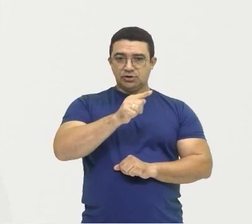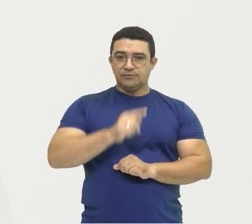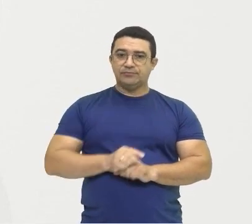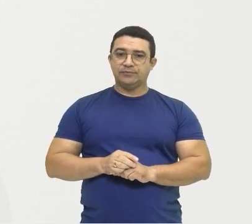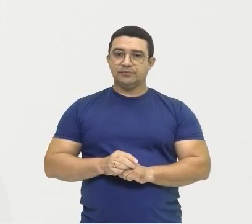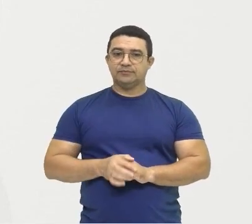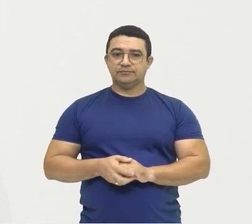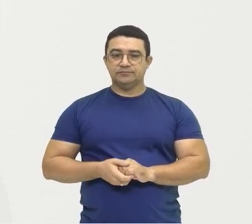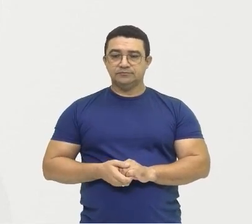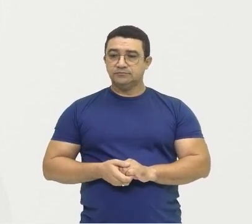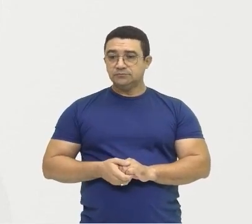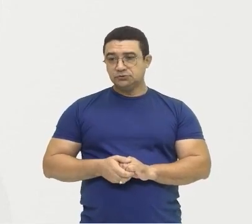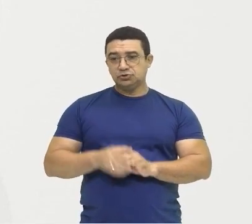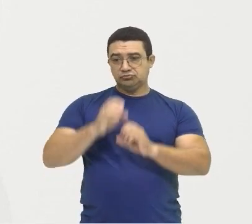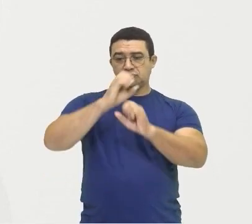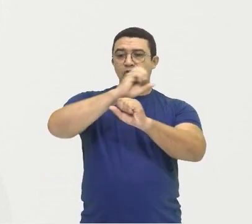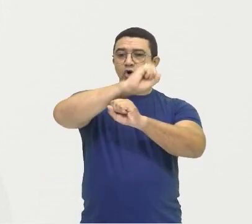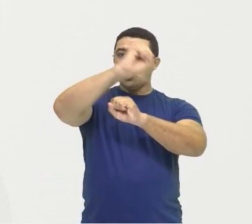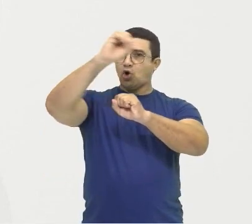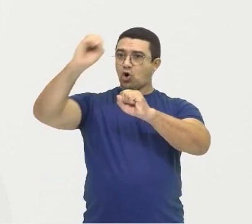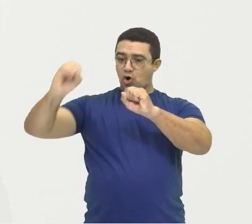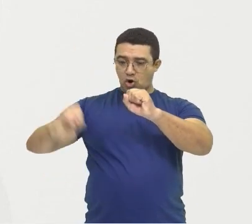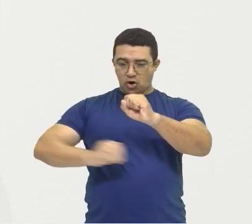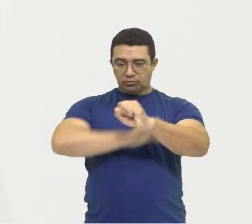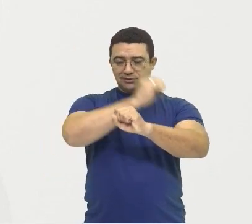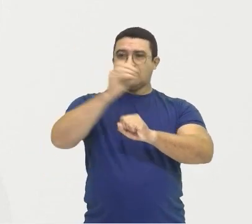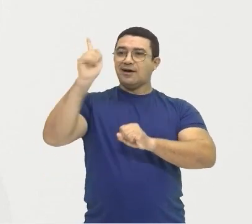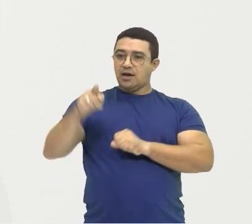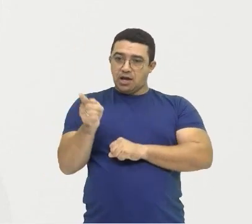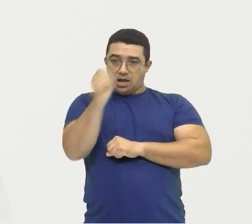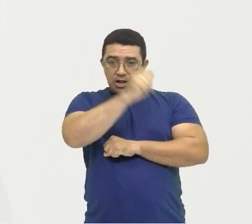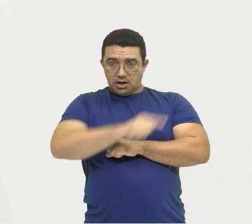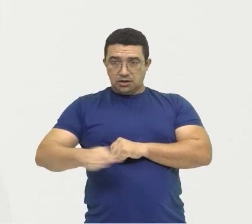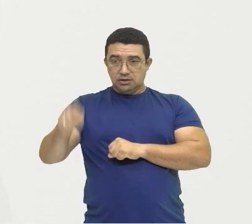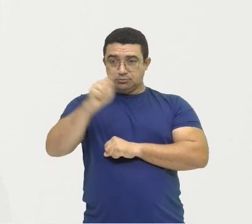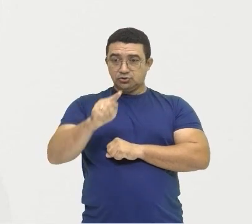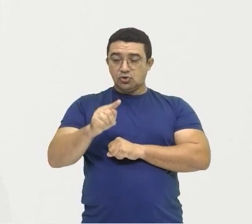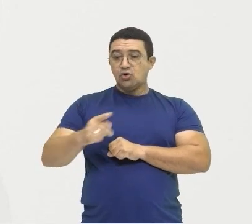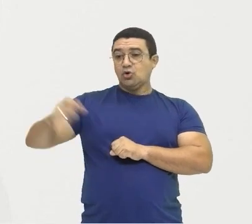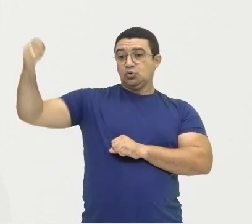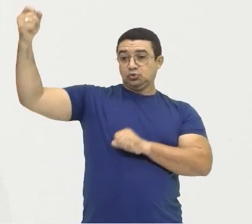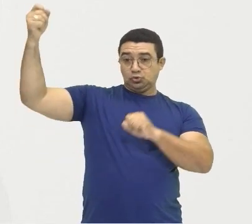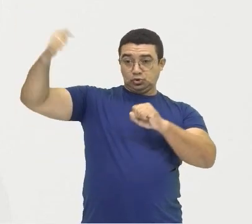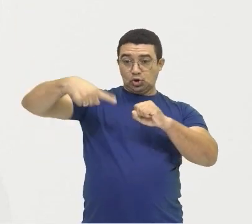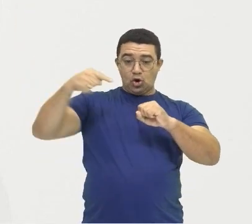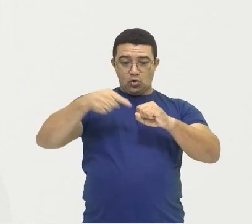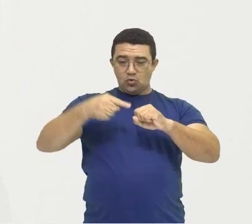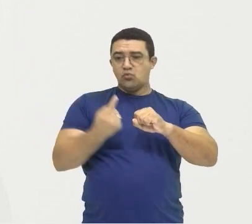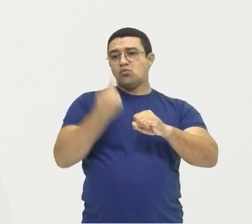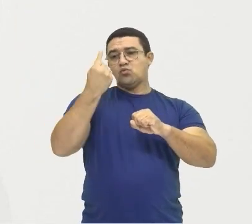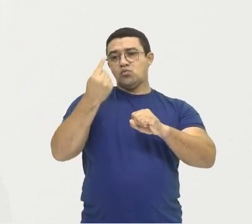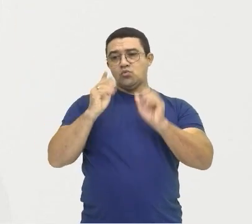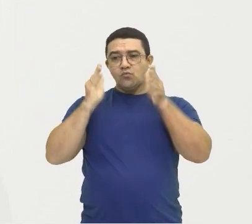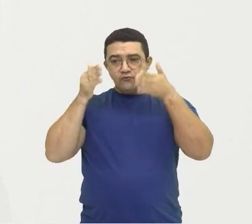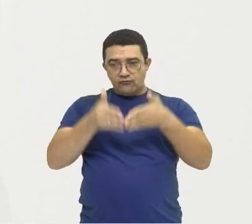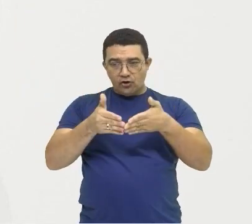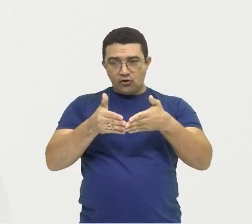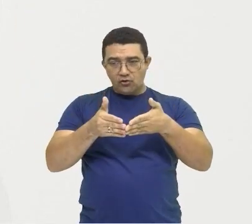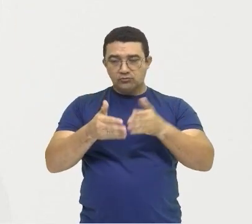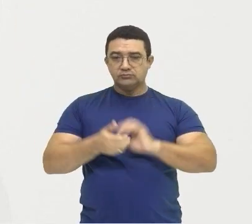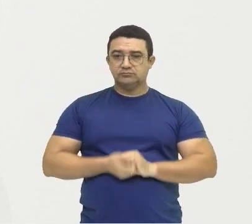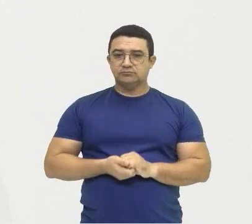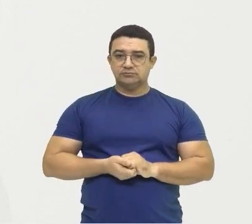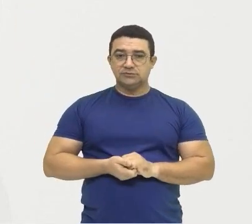elípticas. Ok, as órbitas são elípticas, com o Sol em um dos focos. Olha aí, pessoal, a gente acabou de falar